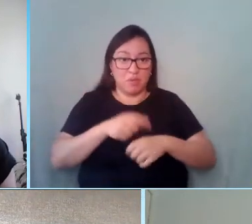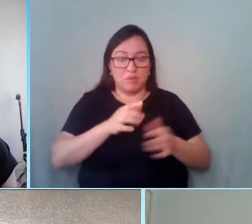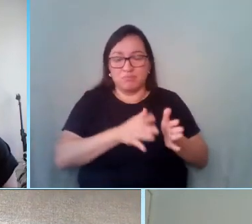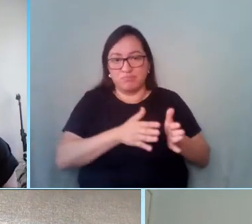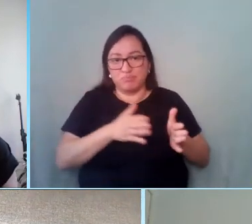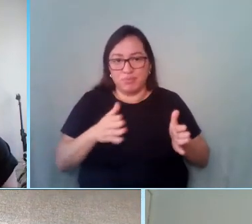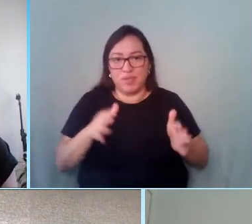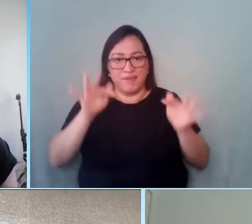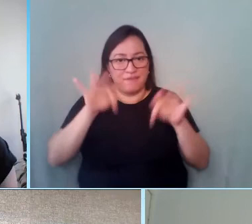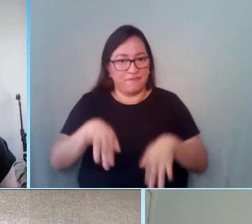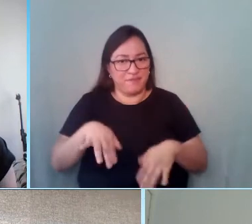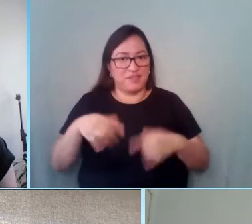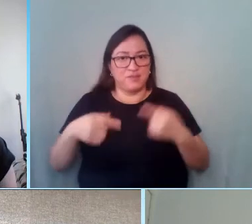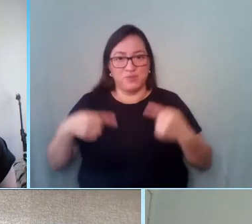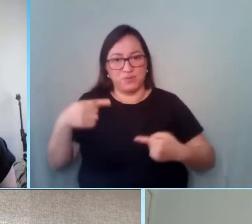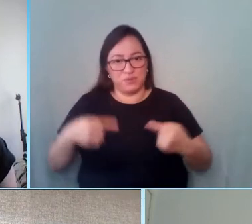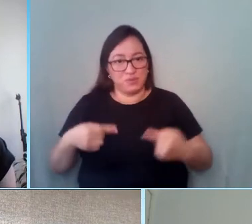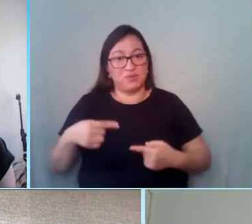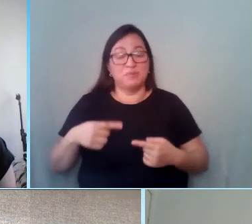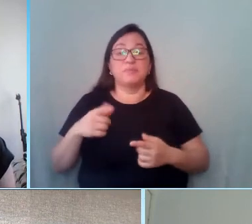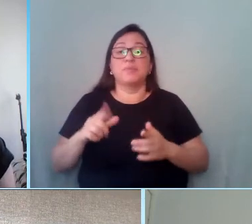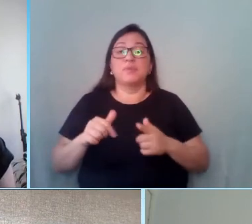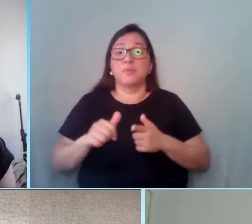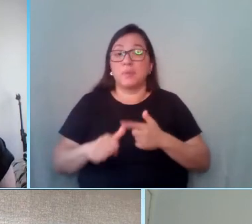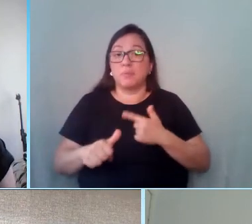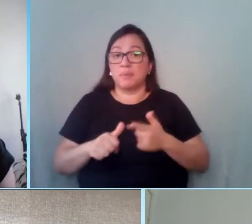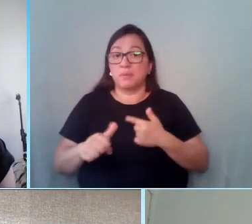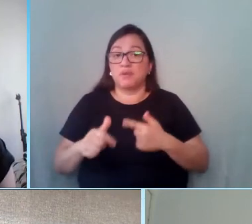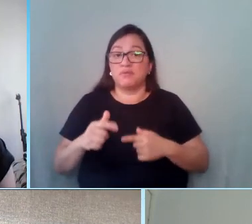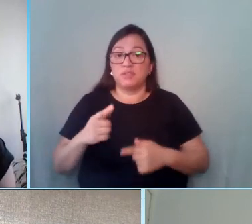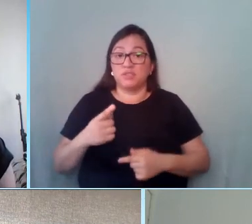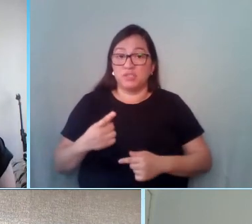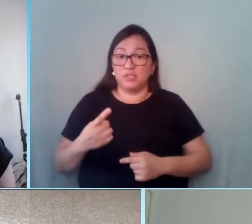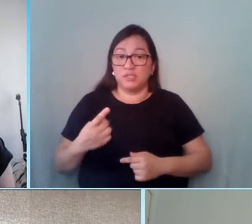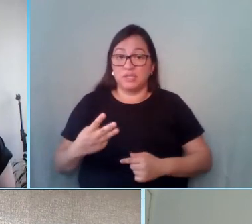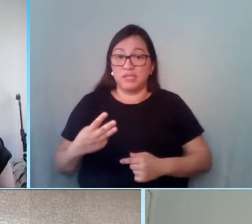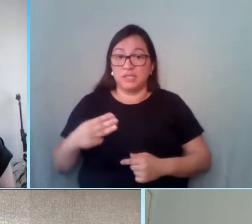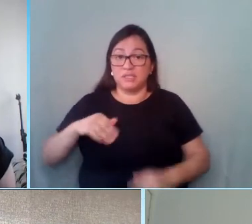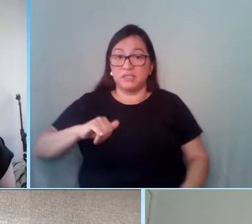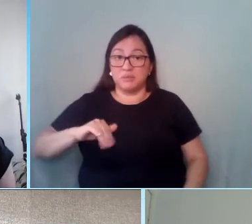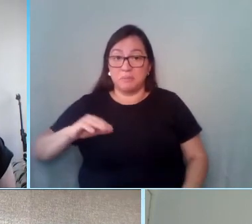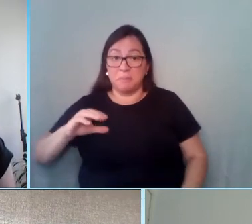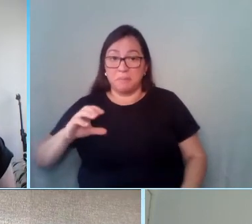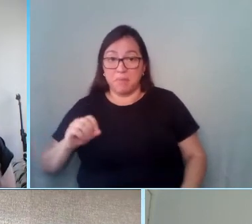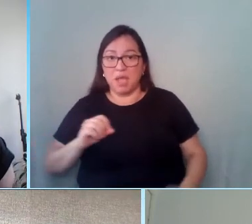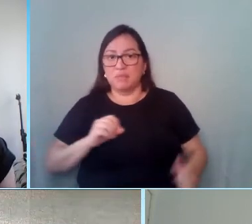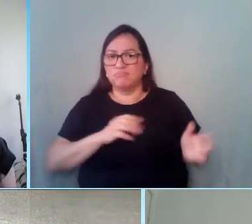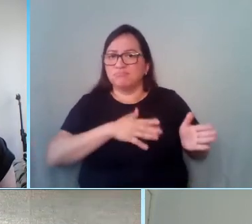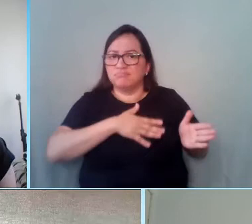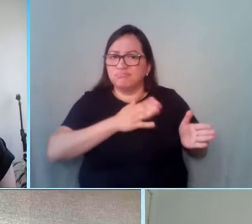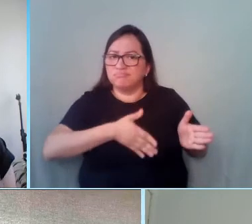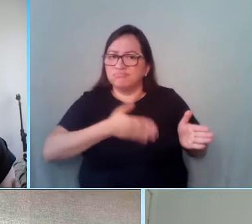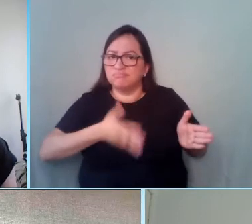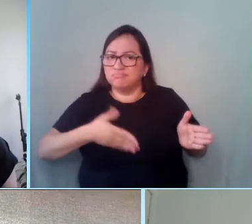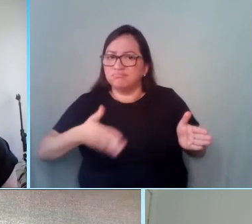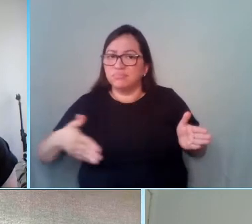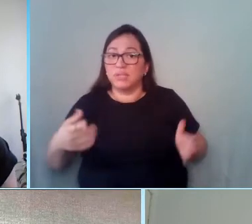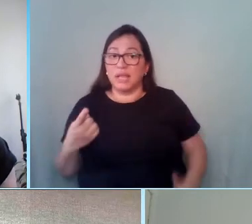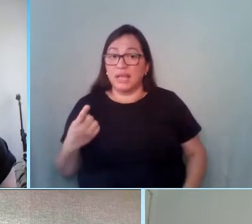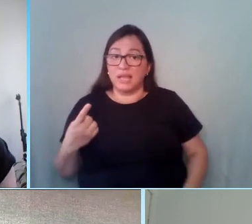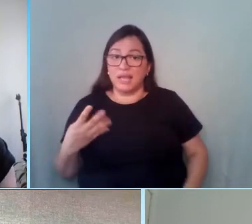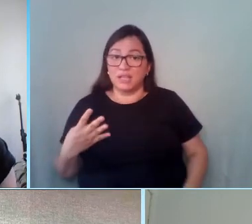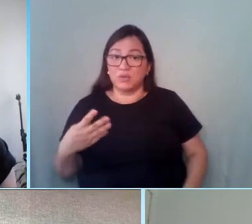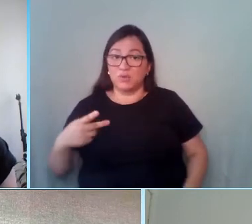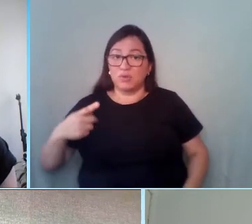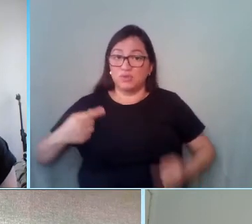PIN Debate. Então, o primeiro foi no dia 13 de maio, desde então a gente fez 14, né? Completando